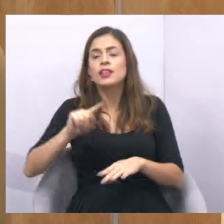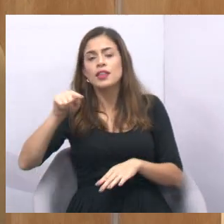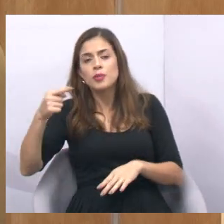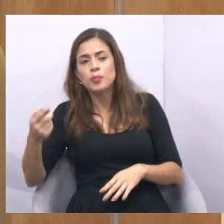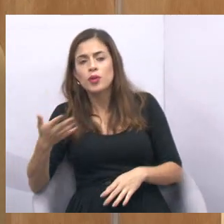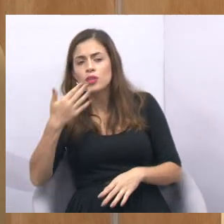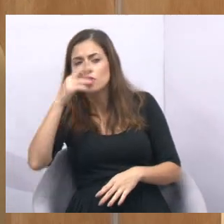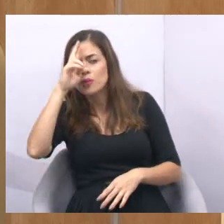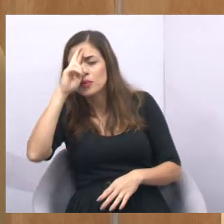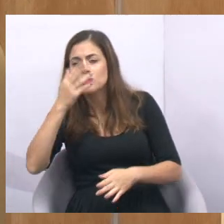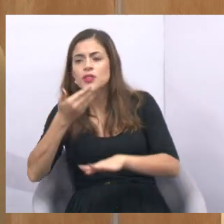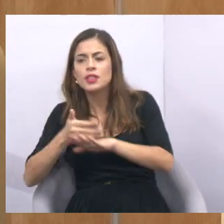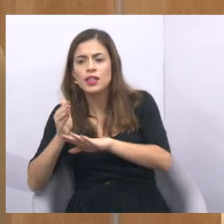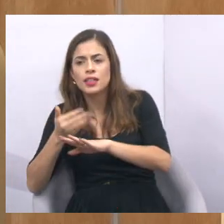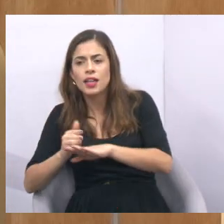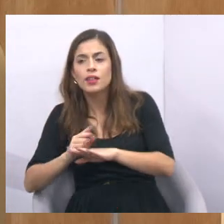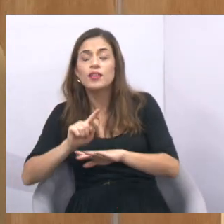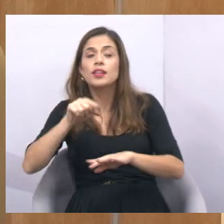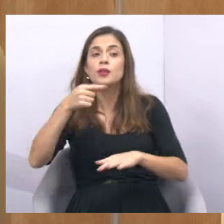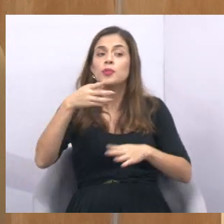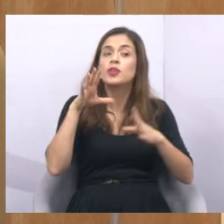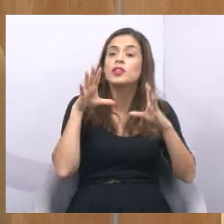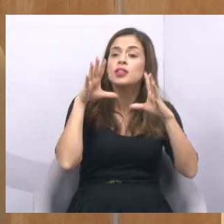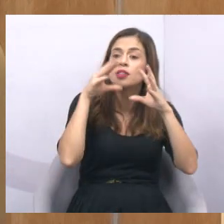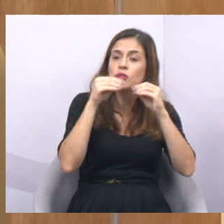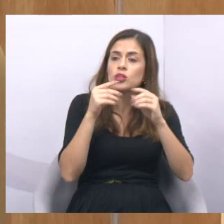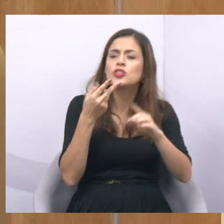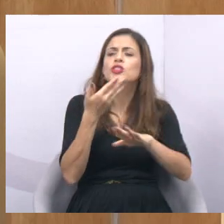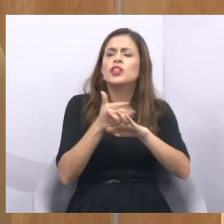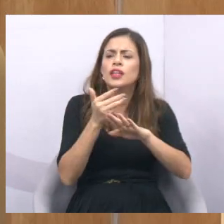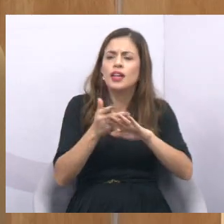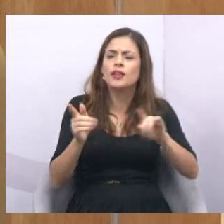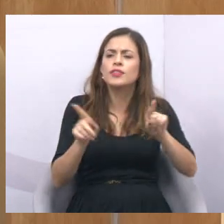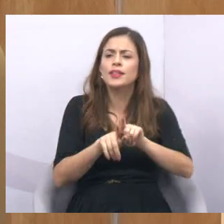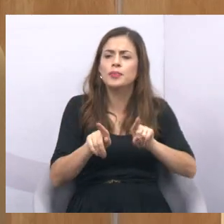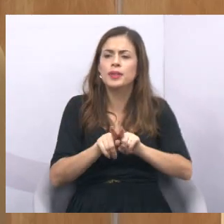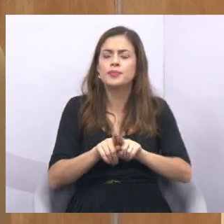almoço, e treinava à noite. E